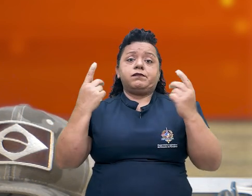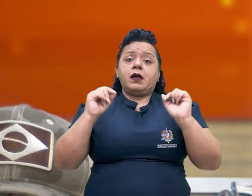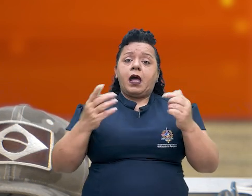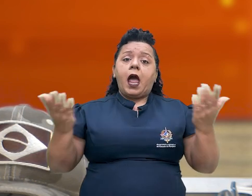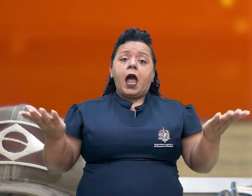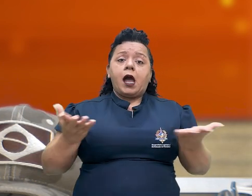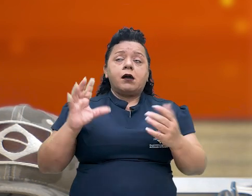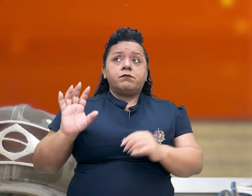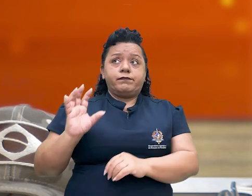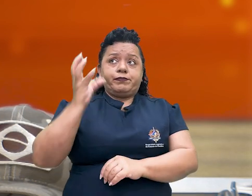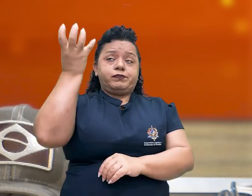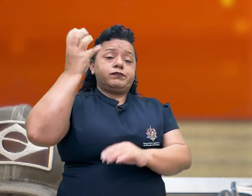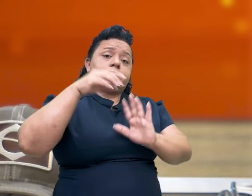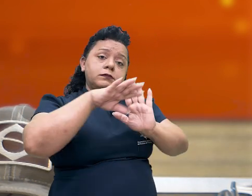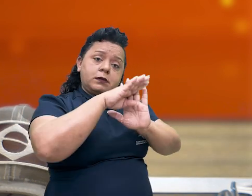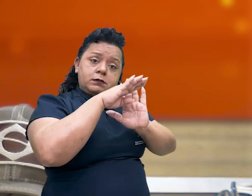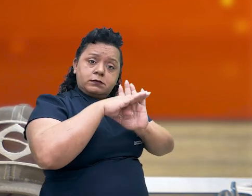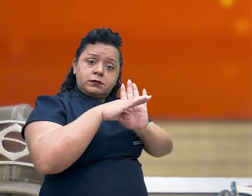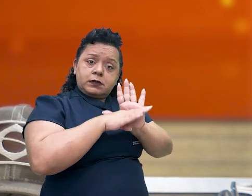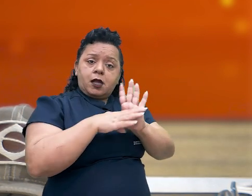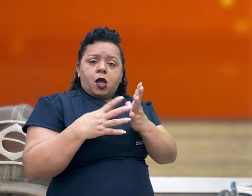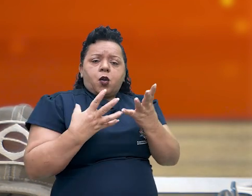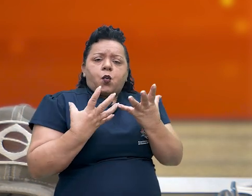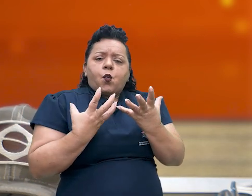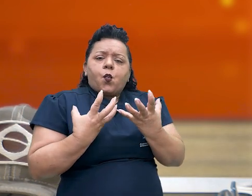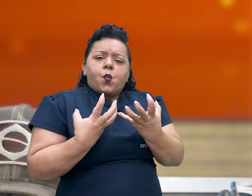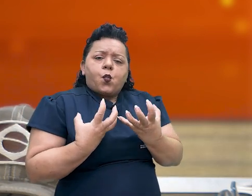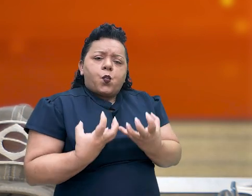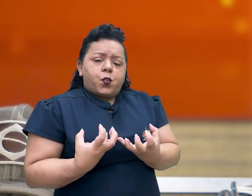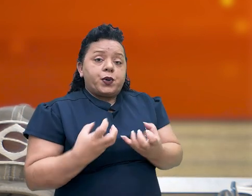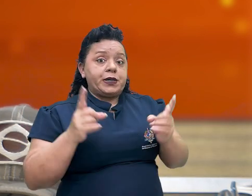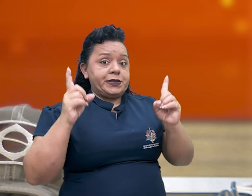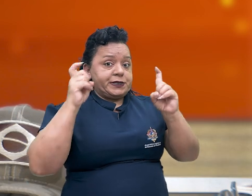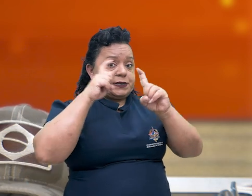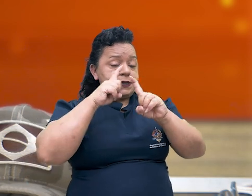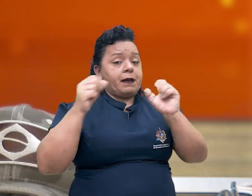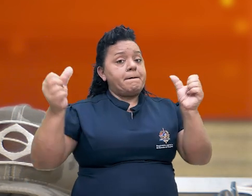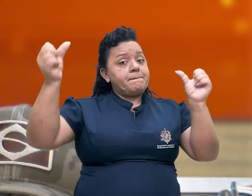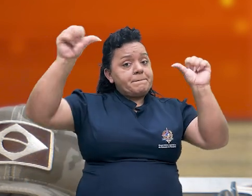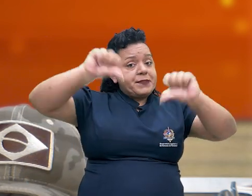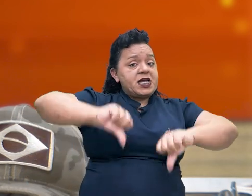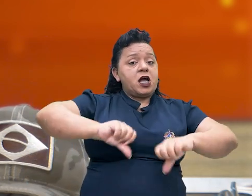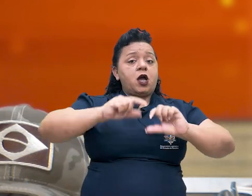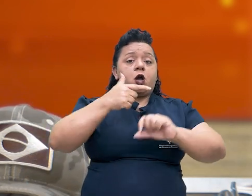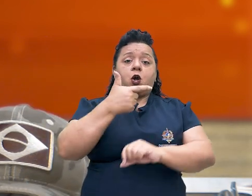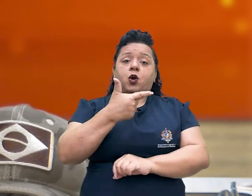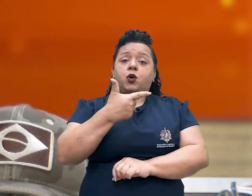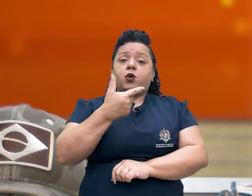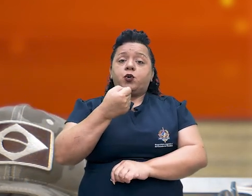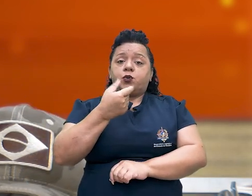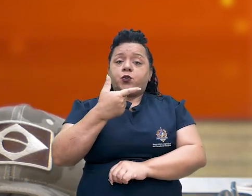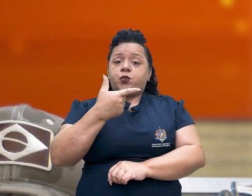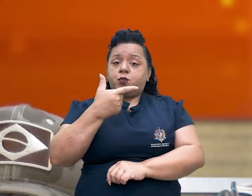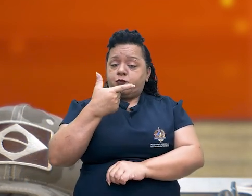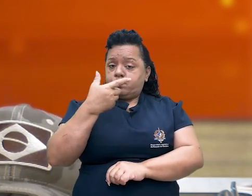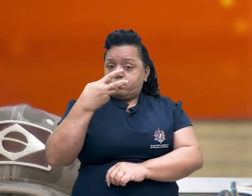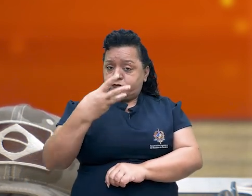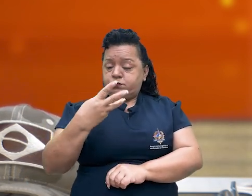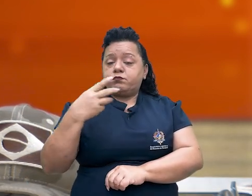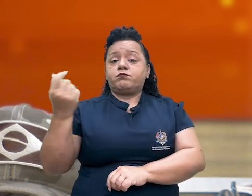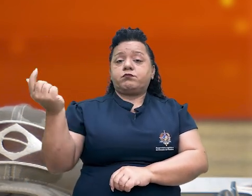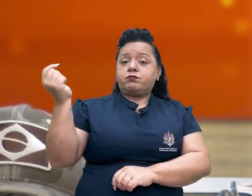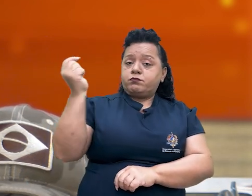verão agora segundo os fatores climáticos é de uma uma seca Severa pior do que 2023